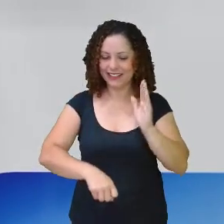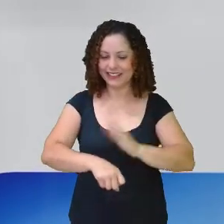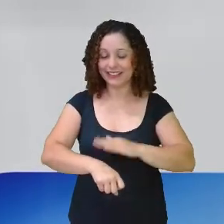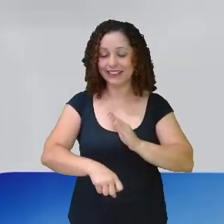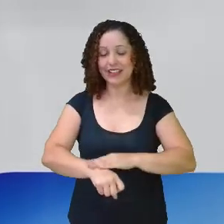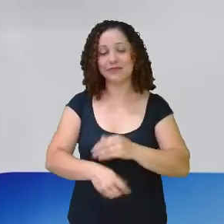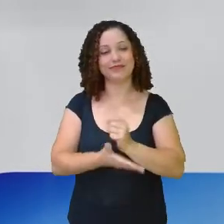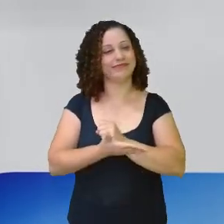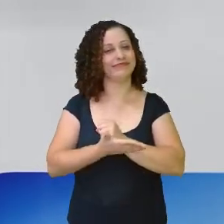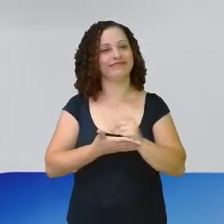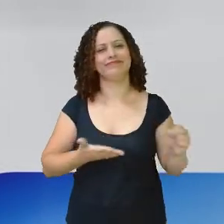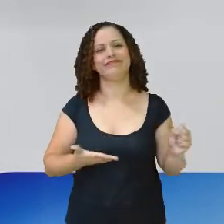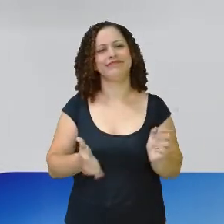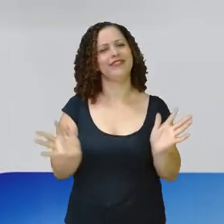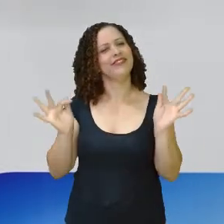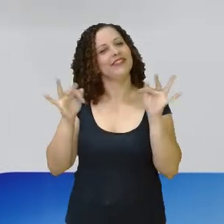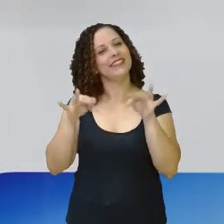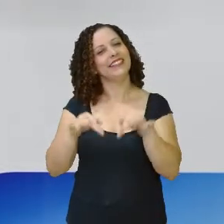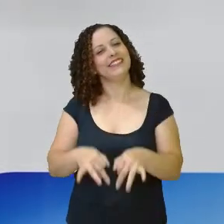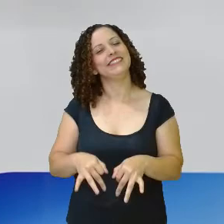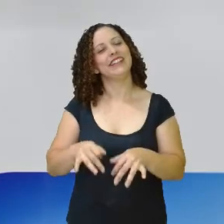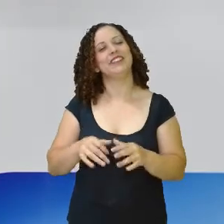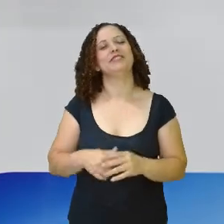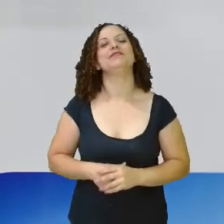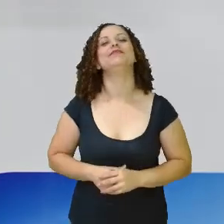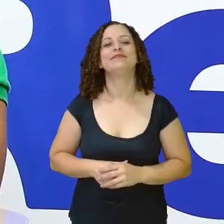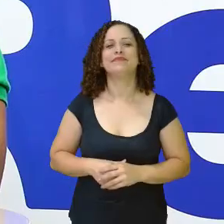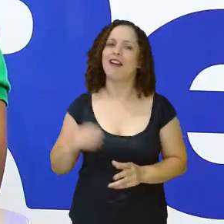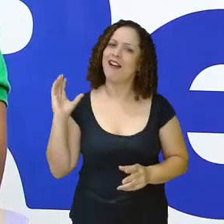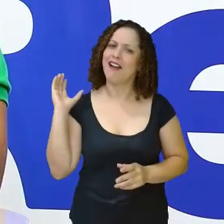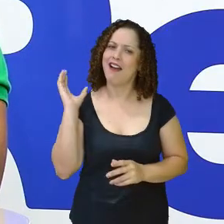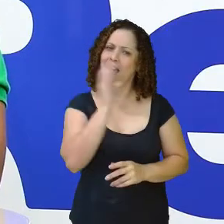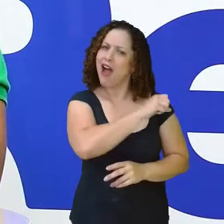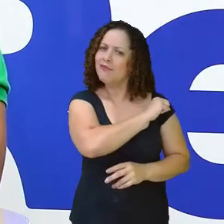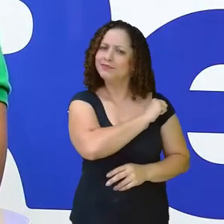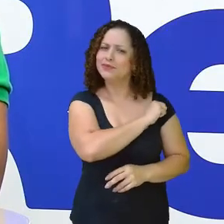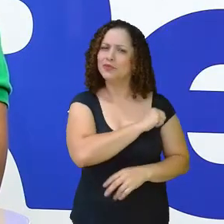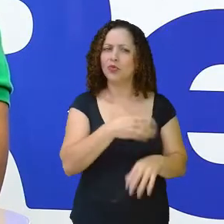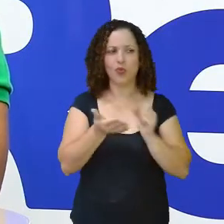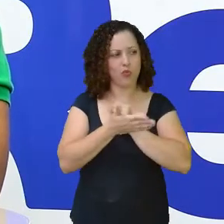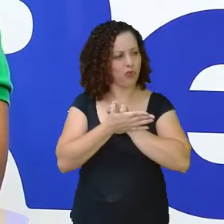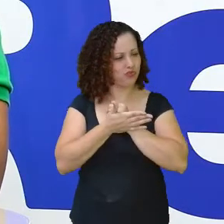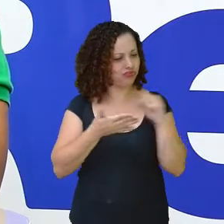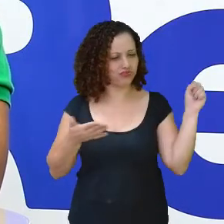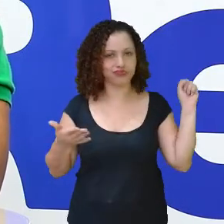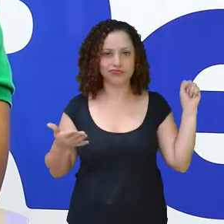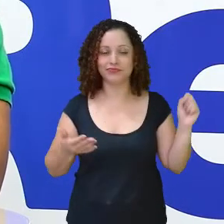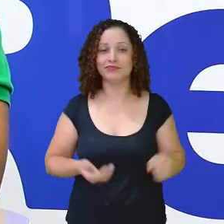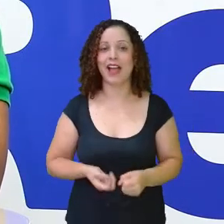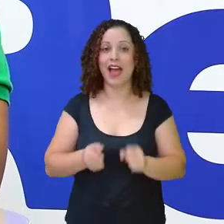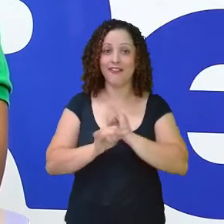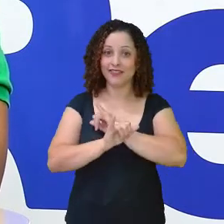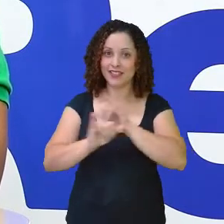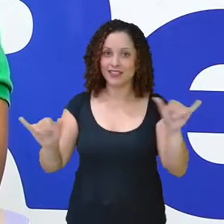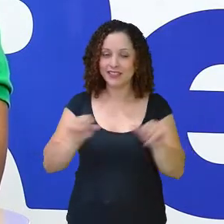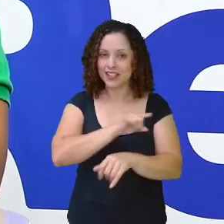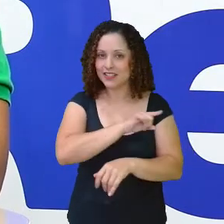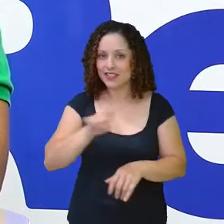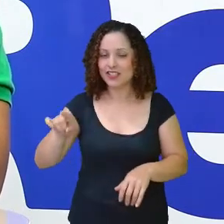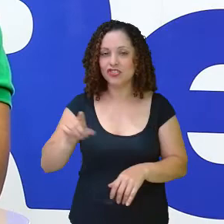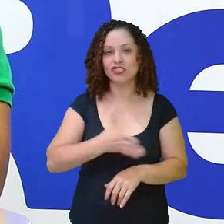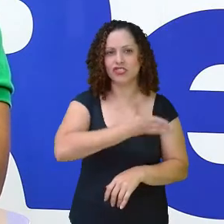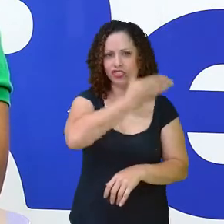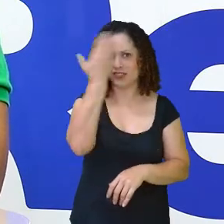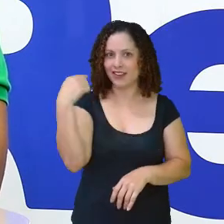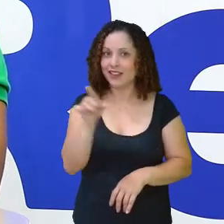professor Givanilson, já tá acabando. Eita, passou rapidinho, né? Eu tô colocando aqui no chat e já vou avisar para vocês. Não esqueçam de fazer